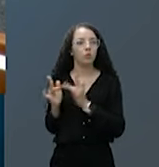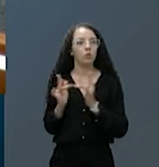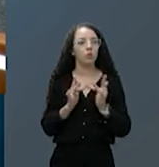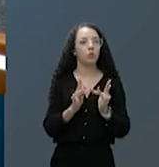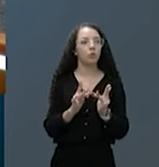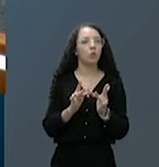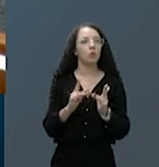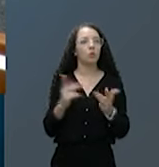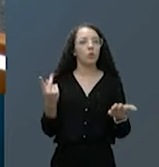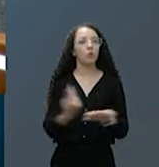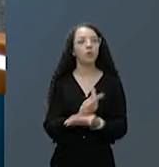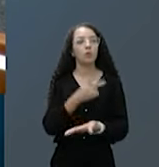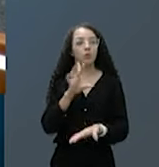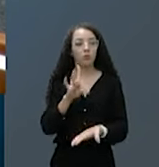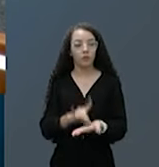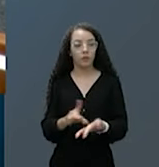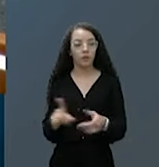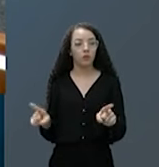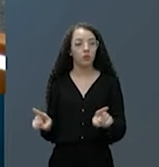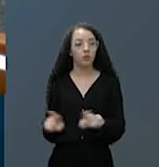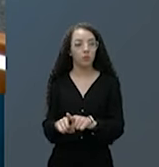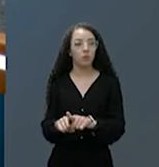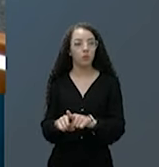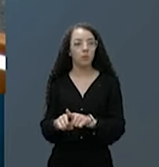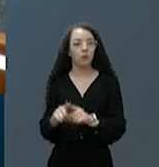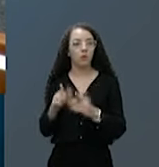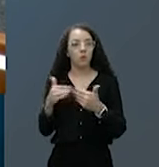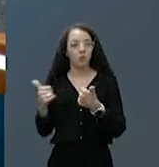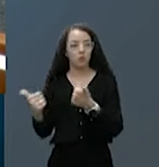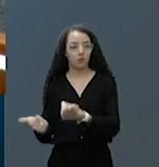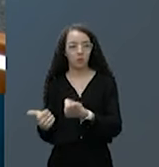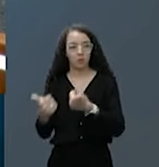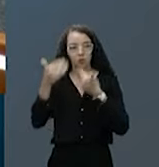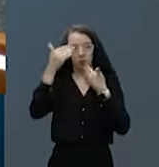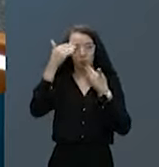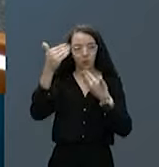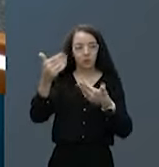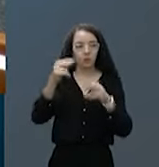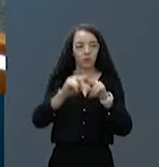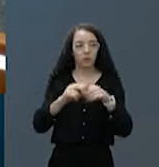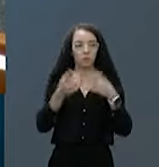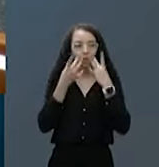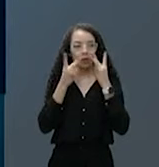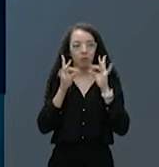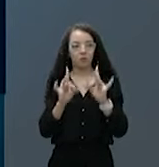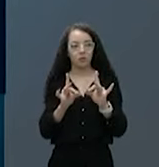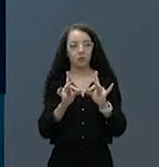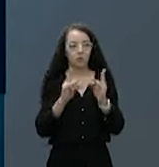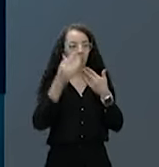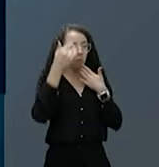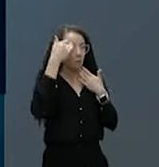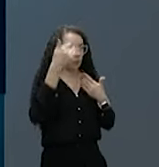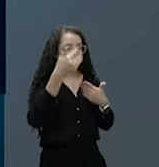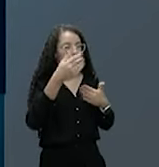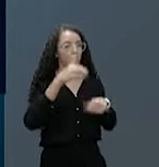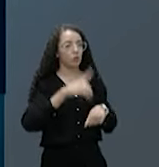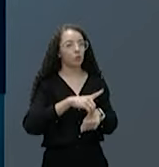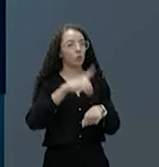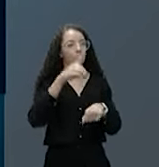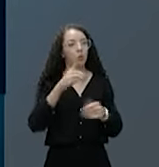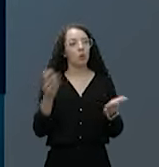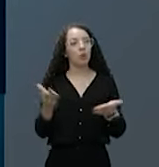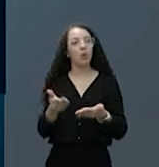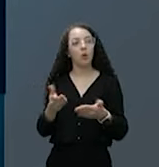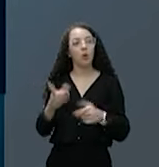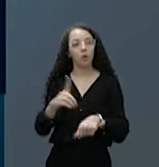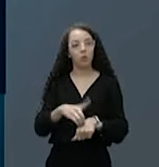nossas contribuições da BPC. Muito obrigada pela atenção. Obrigada, doutora. Agora eu passo ao doutor Luiz Guilherme Delori.